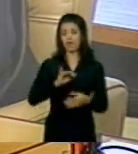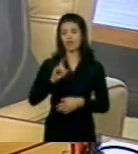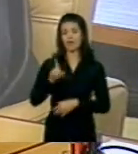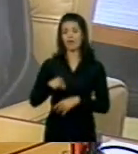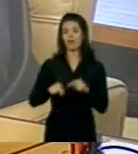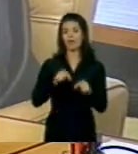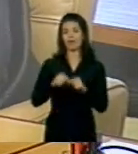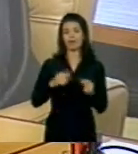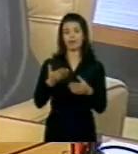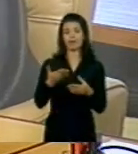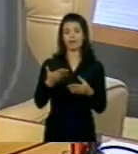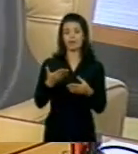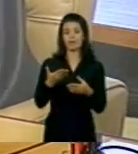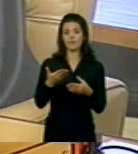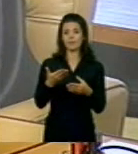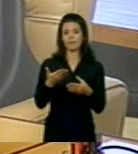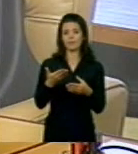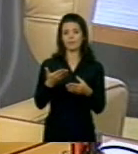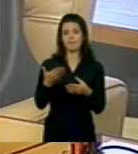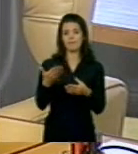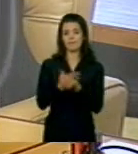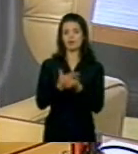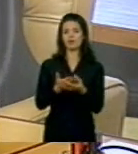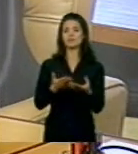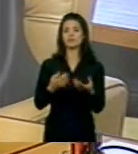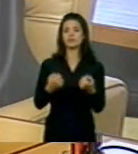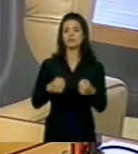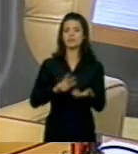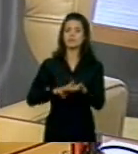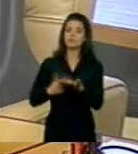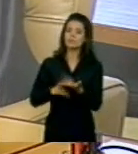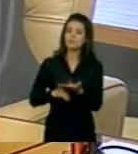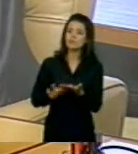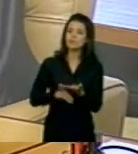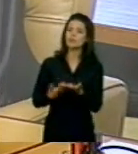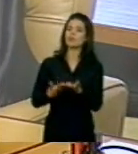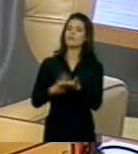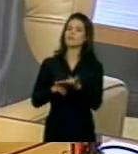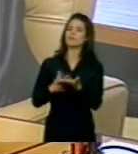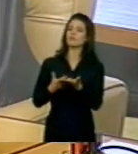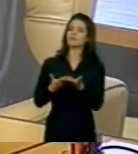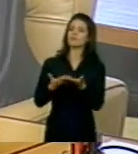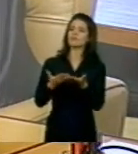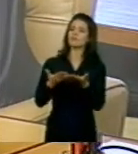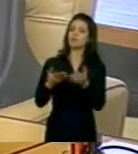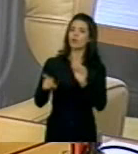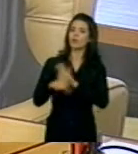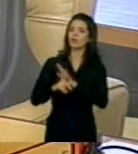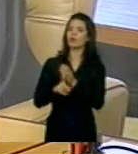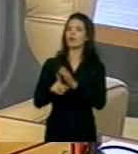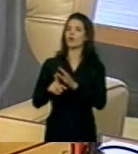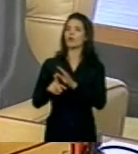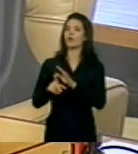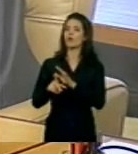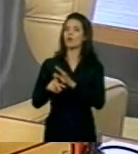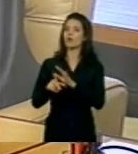aqui à denominada interpretação enunciativa, ou seja, aquela que se realiza pelo argumento a minori